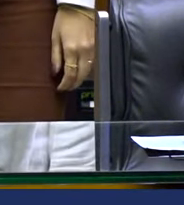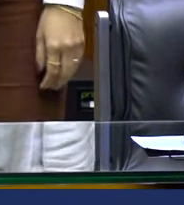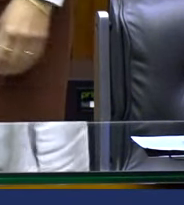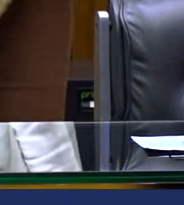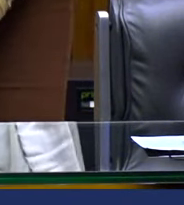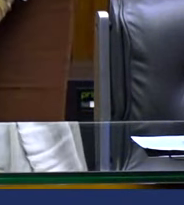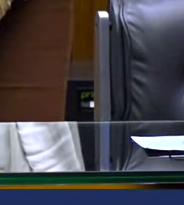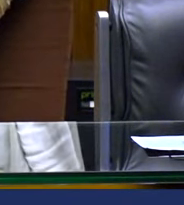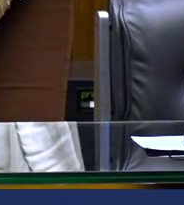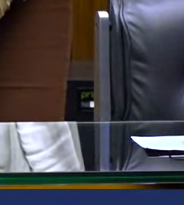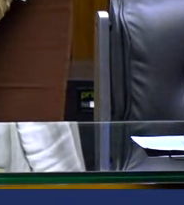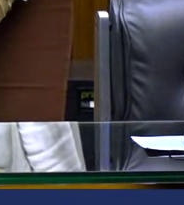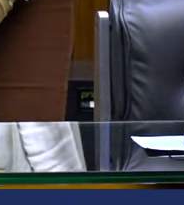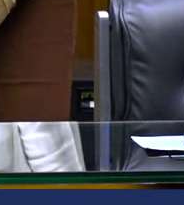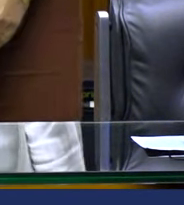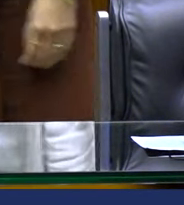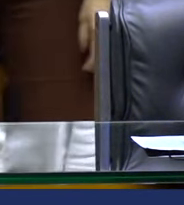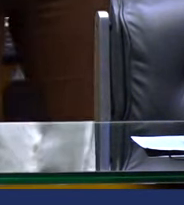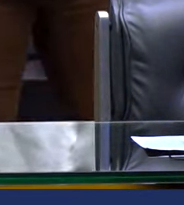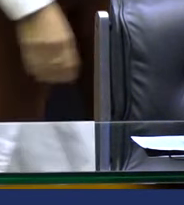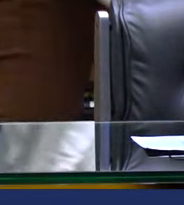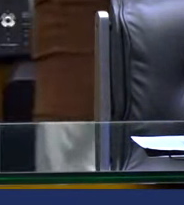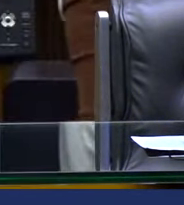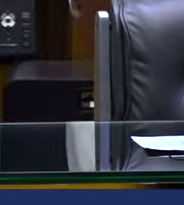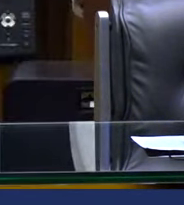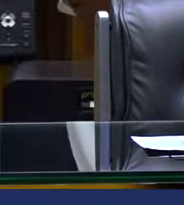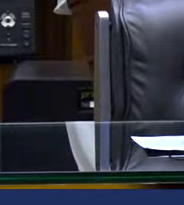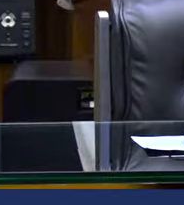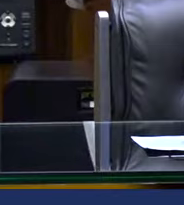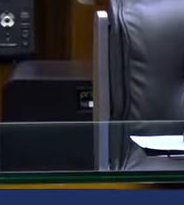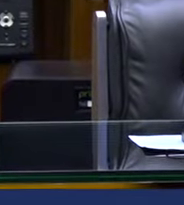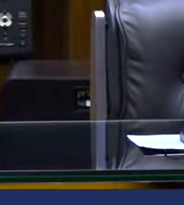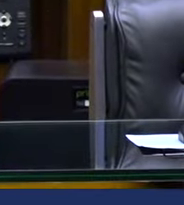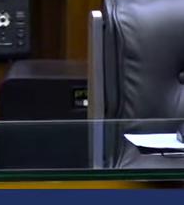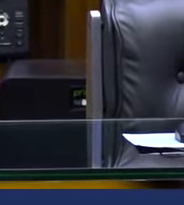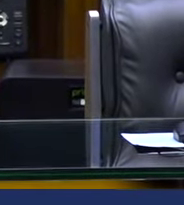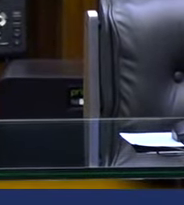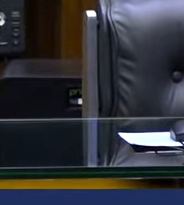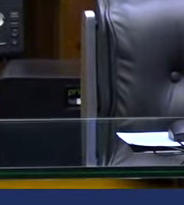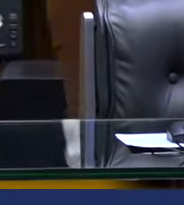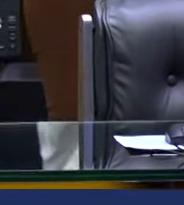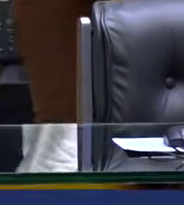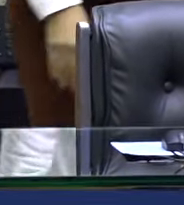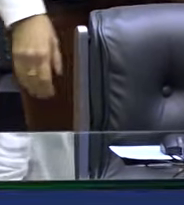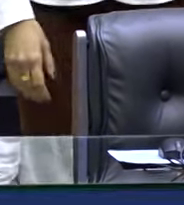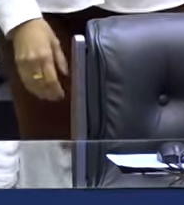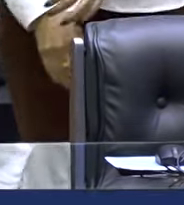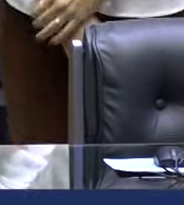finalidade dessa comissão geral, declaro encerrada a presente sessão.